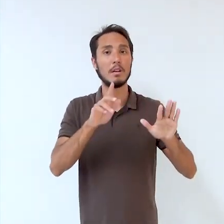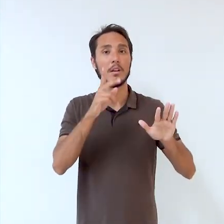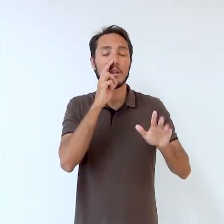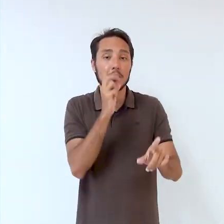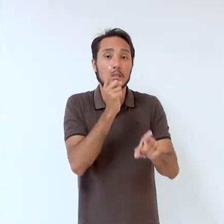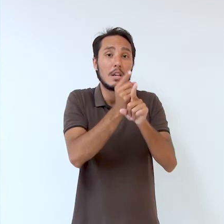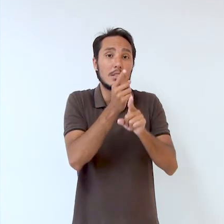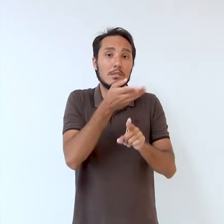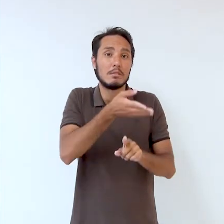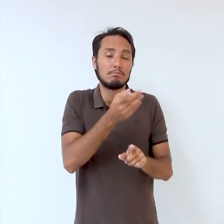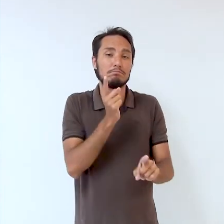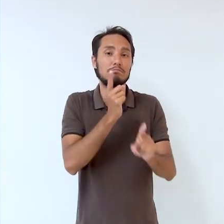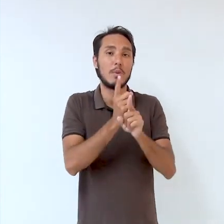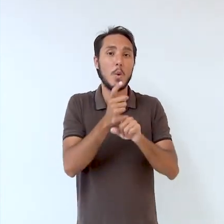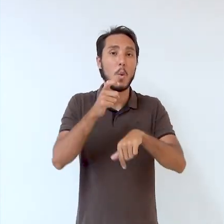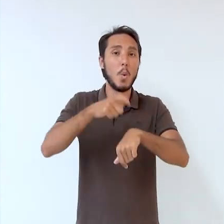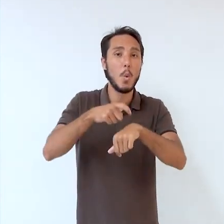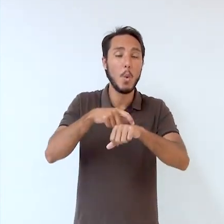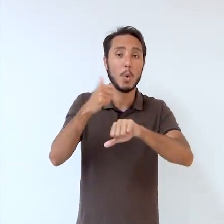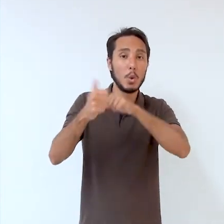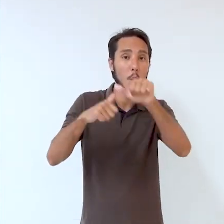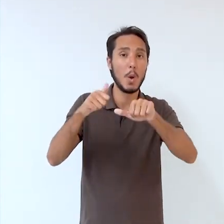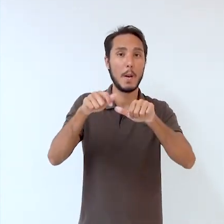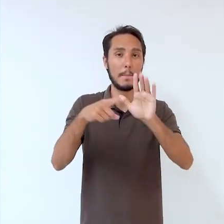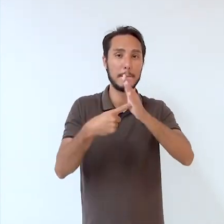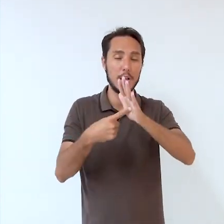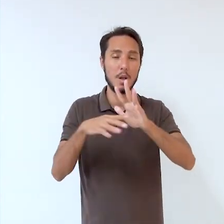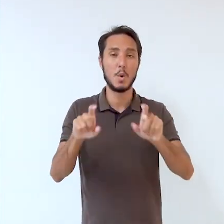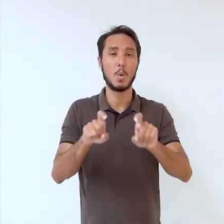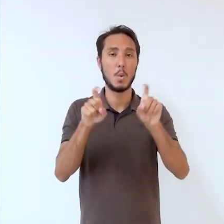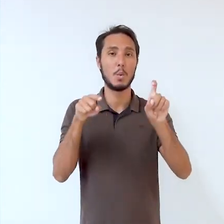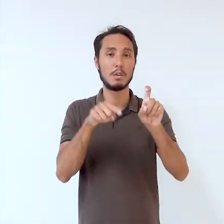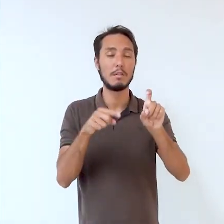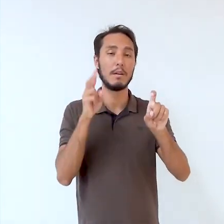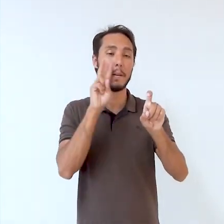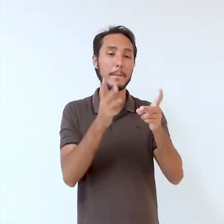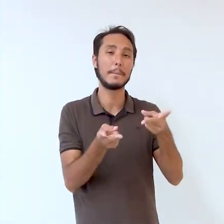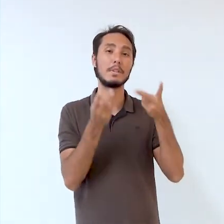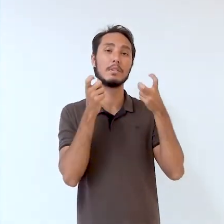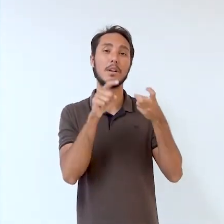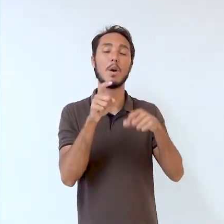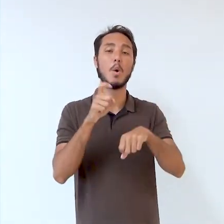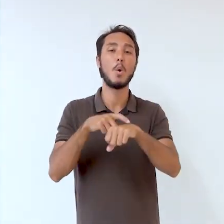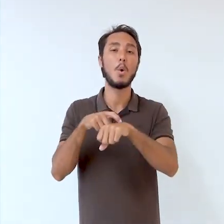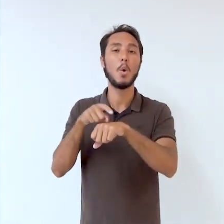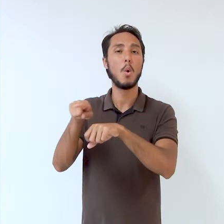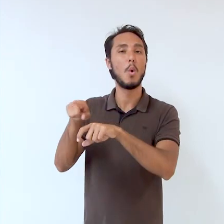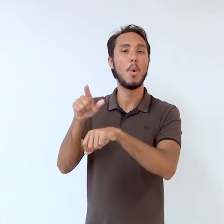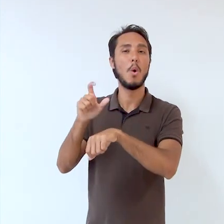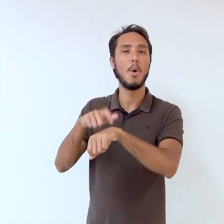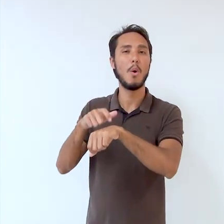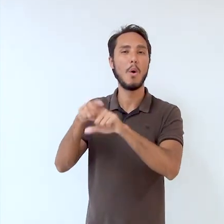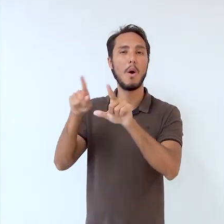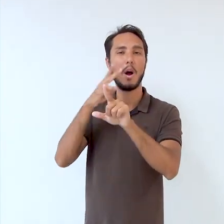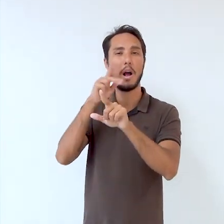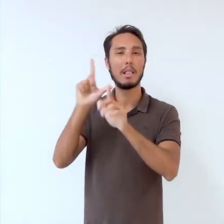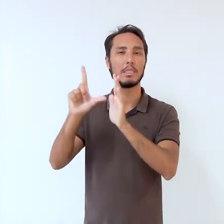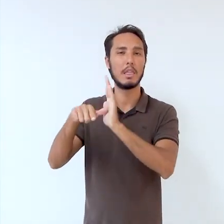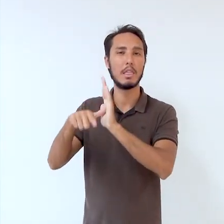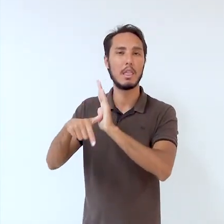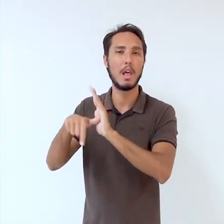problema e nós identificamos a hora de trocar a bateria do computador quando notamos que o